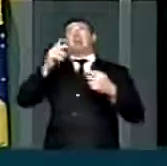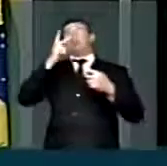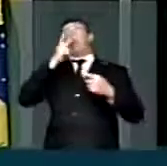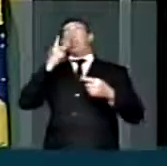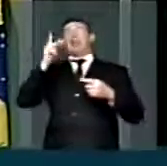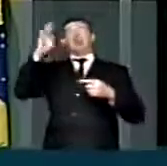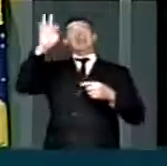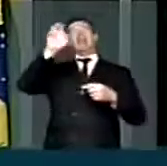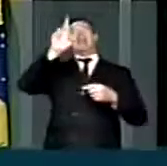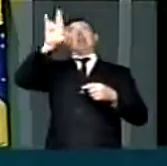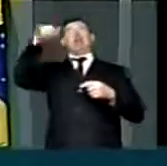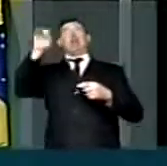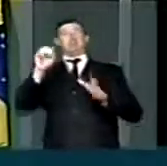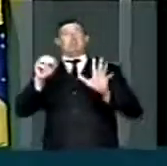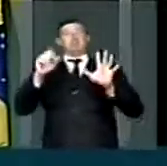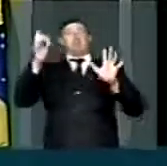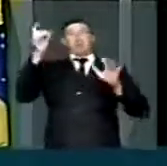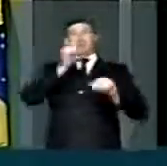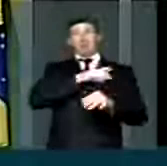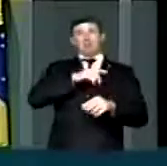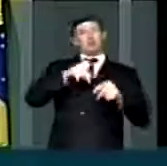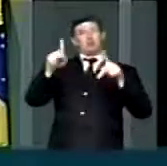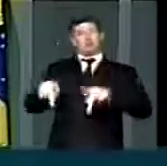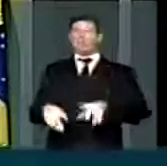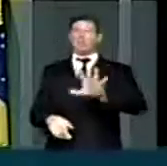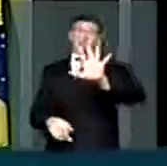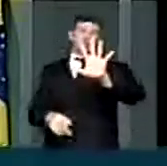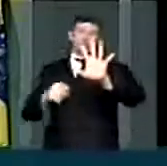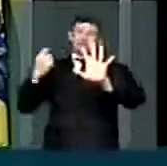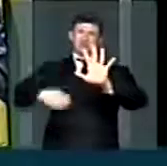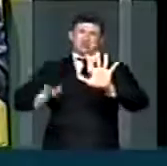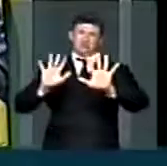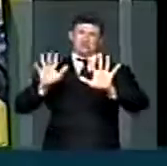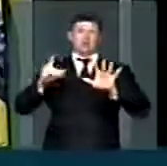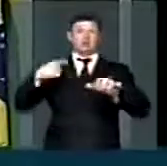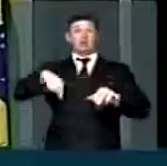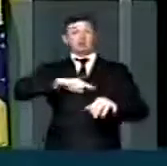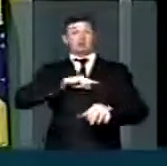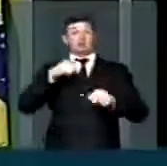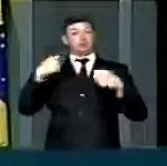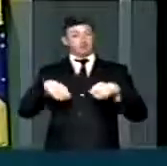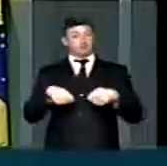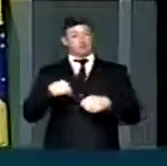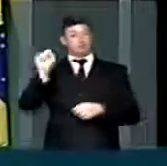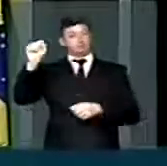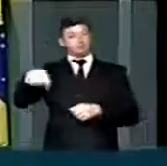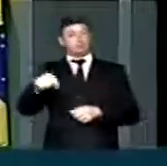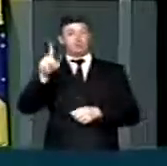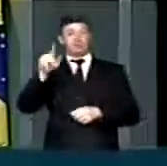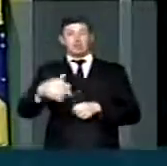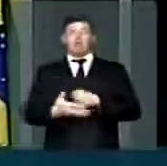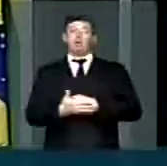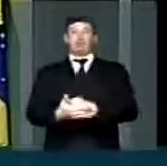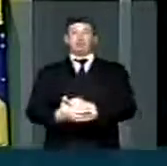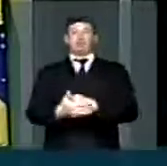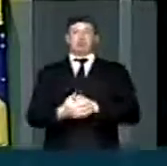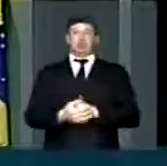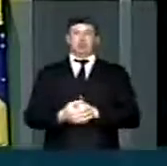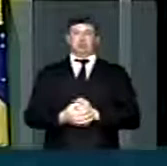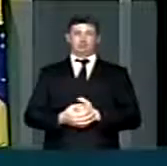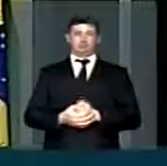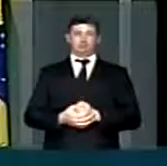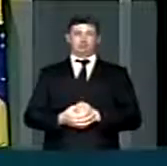para amedrontar mais ainda essas populações atingidas. O que nós precisamos, como disse, é ser solidário, é estar